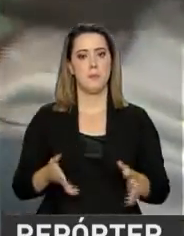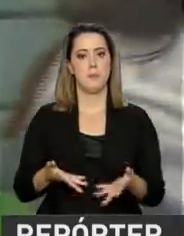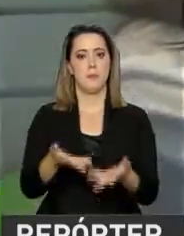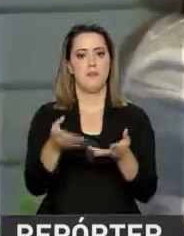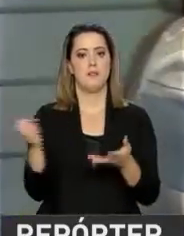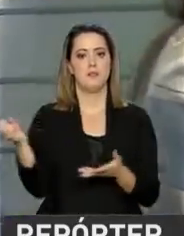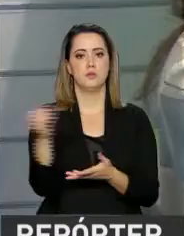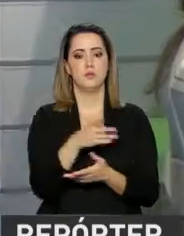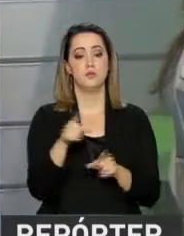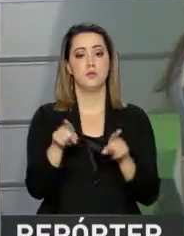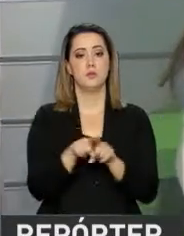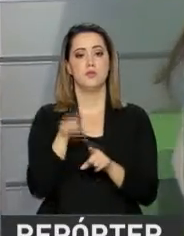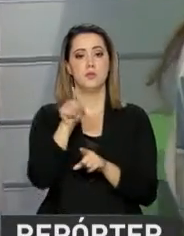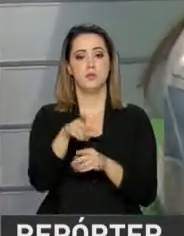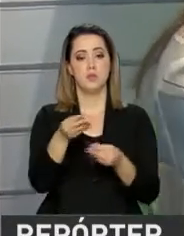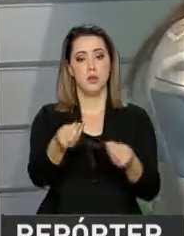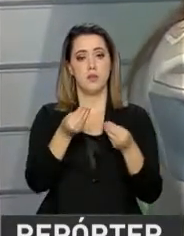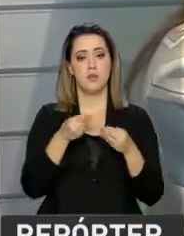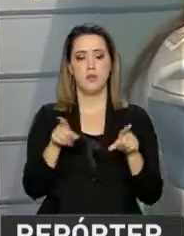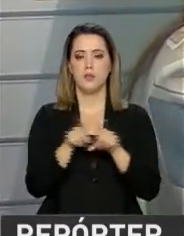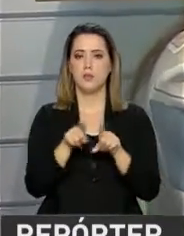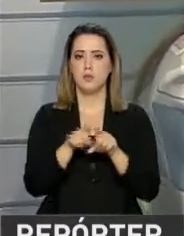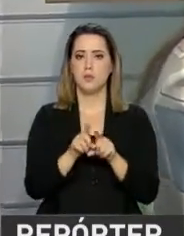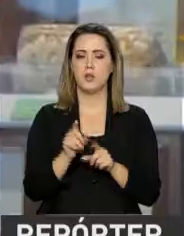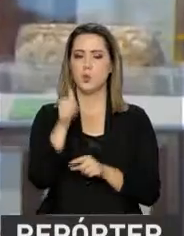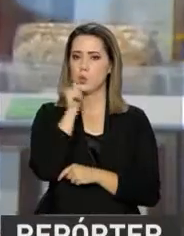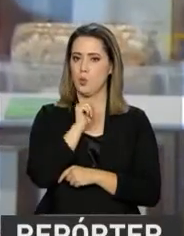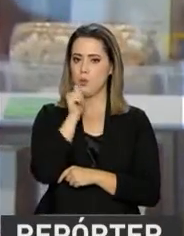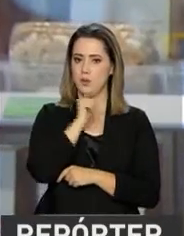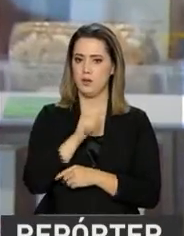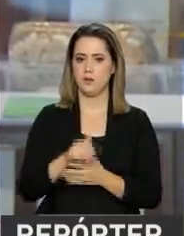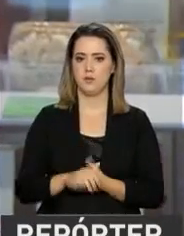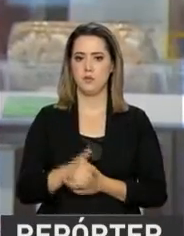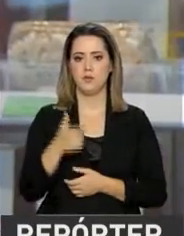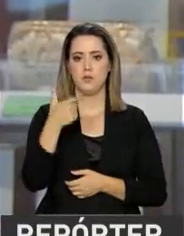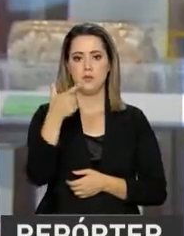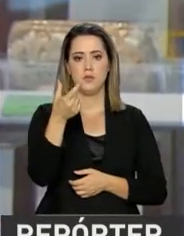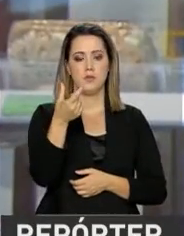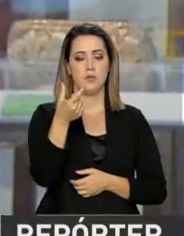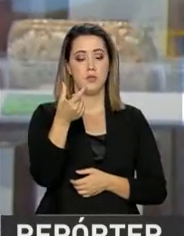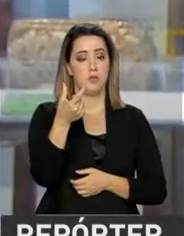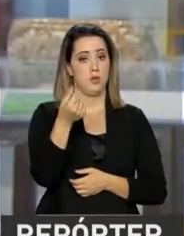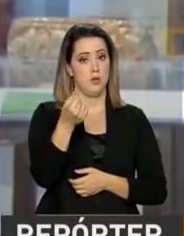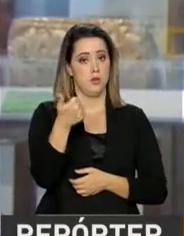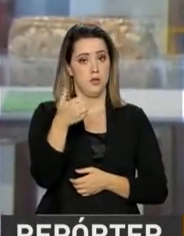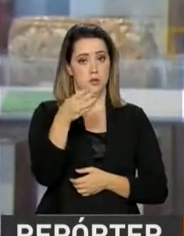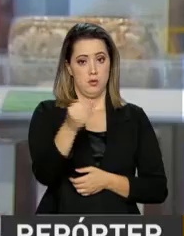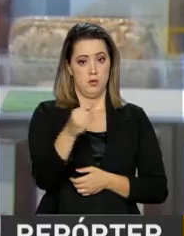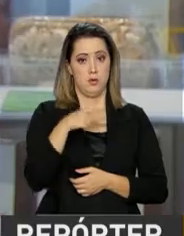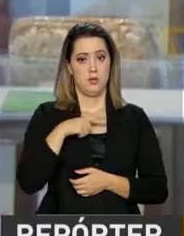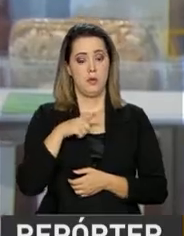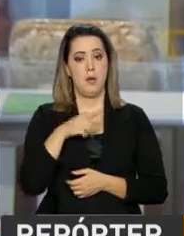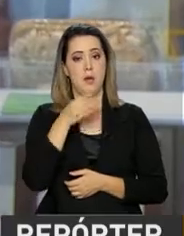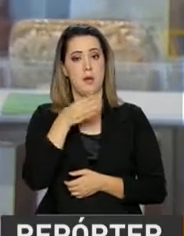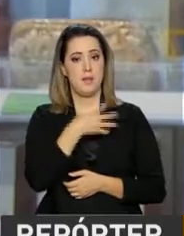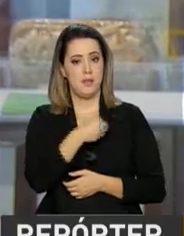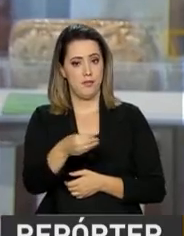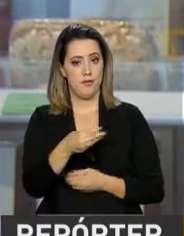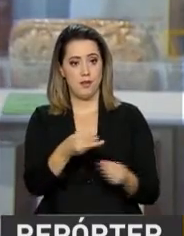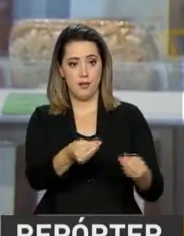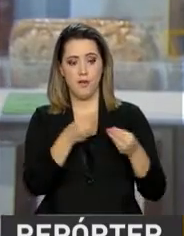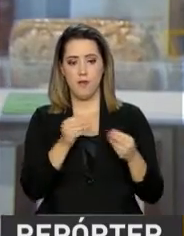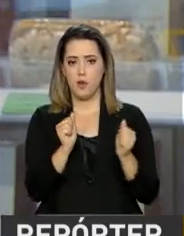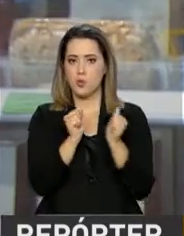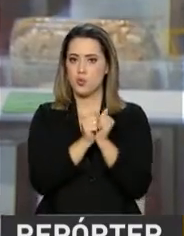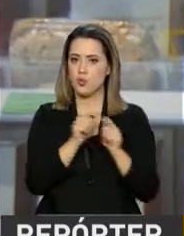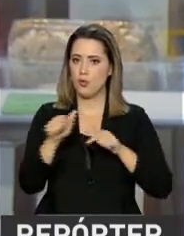para inovar maria conta que veio também de uma mulher em 2010 a minha filha veio cma sócio e